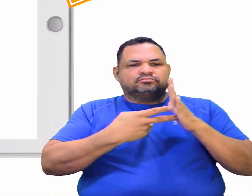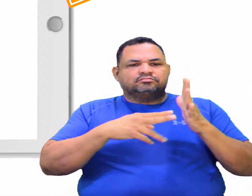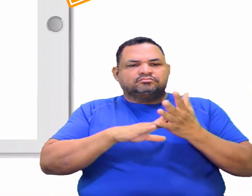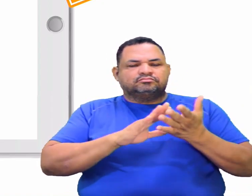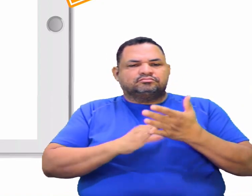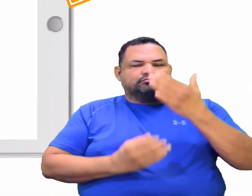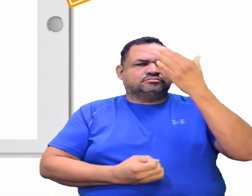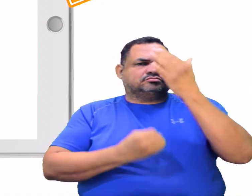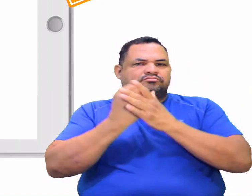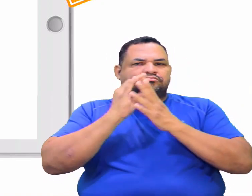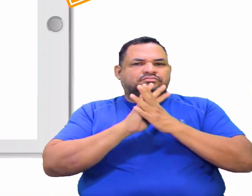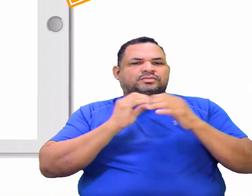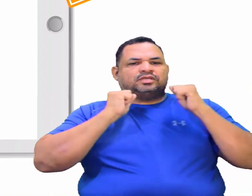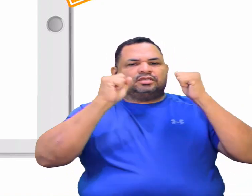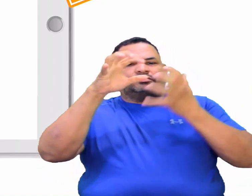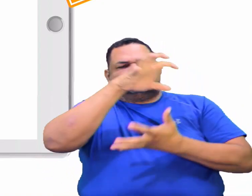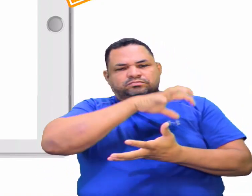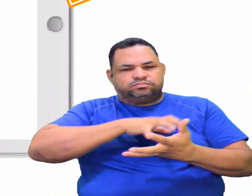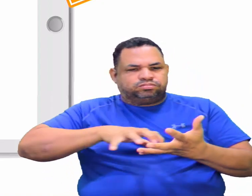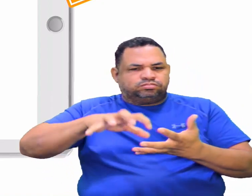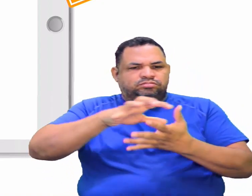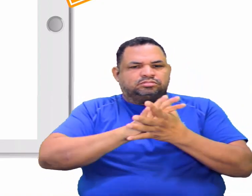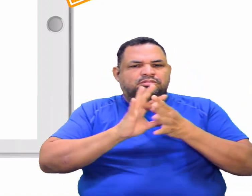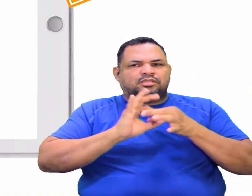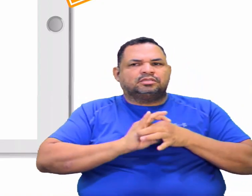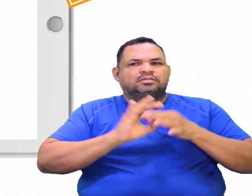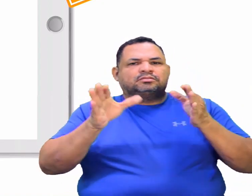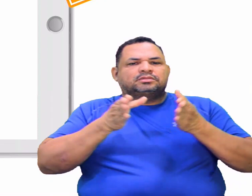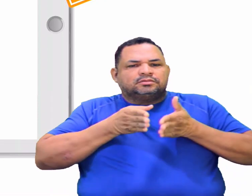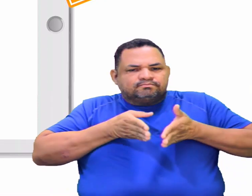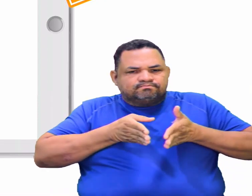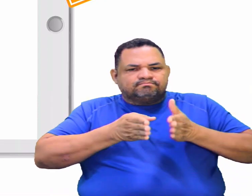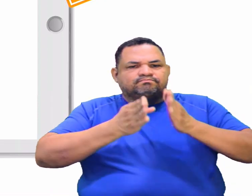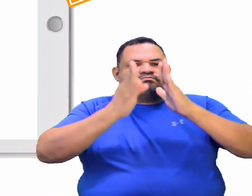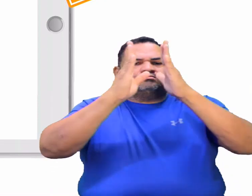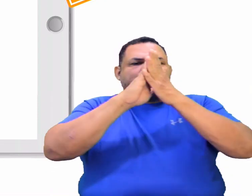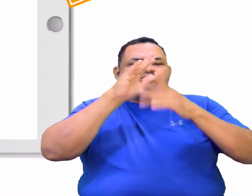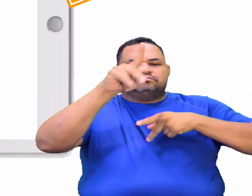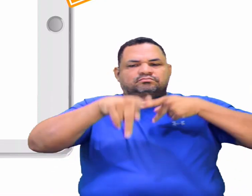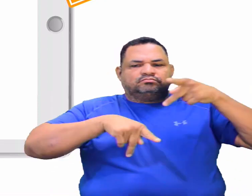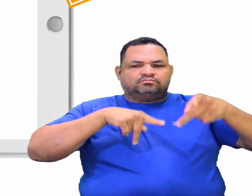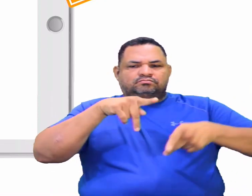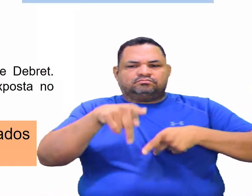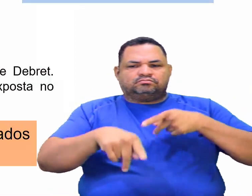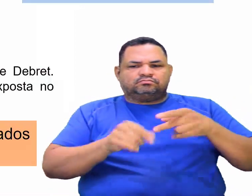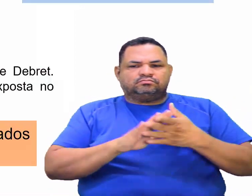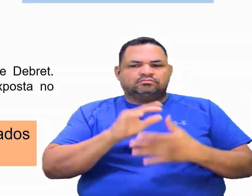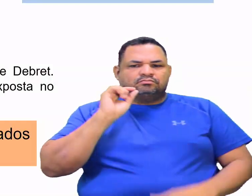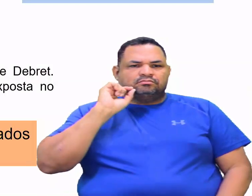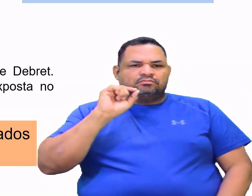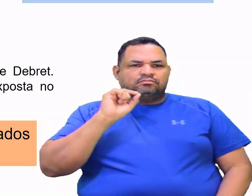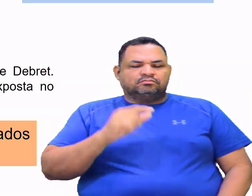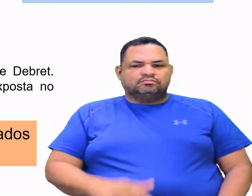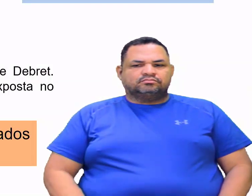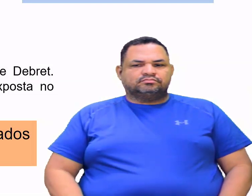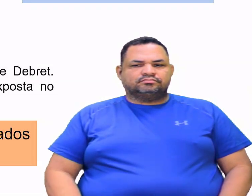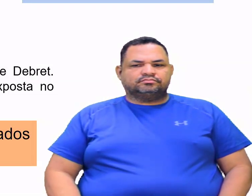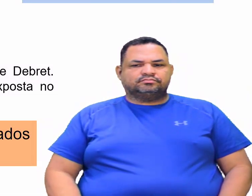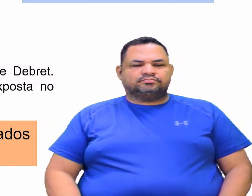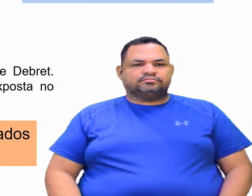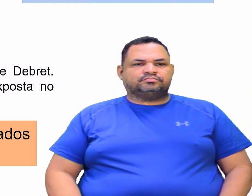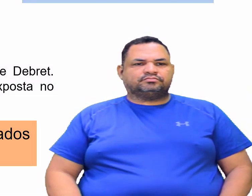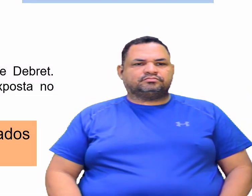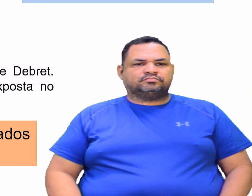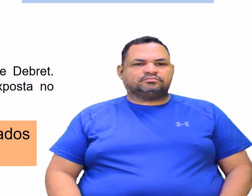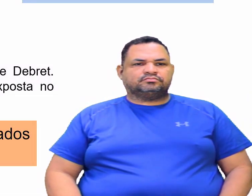e a liberdade né guiando o povo então vamos ver um pouquinho mais aqui